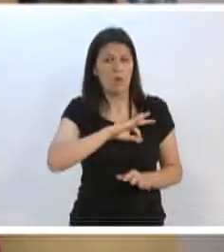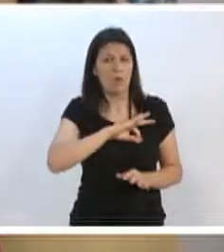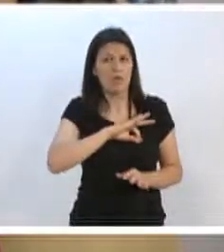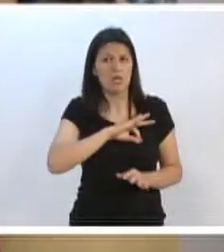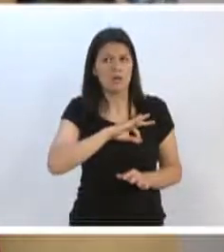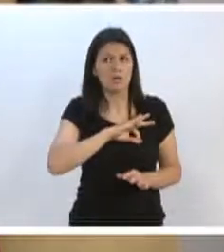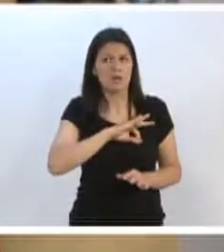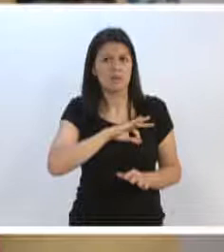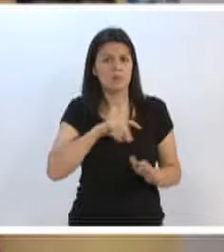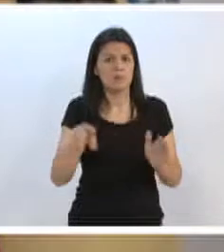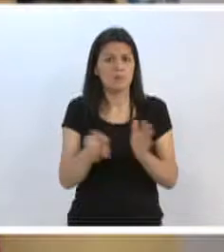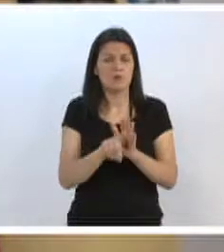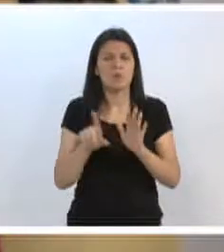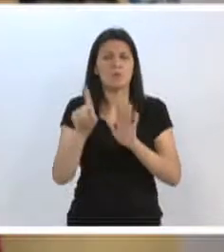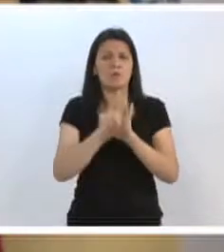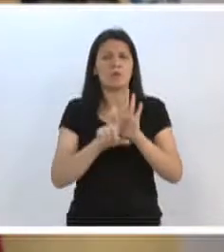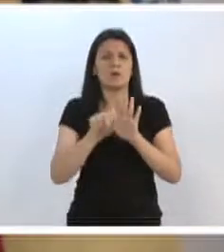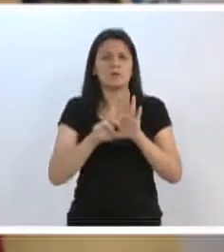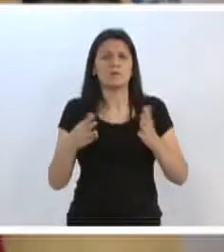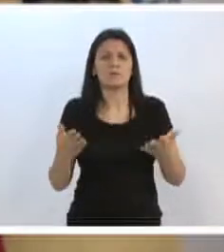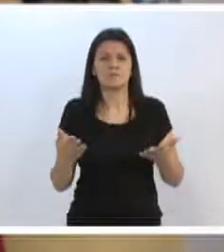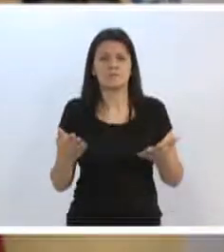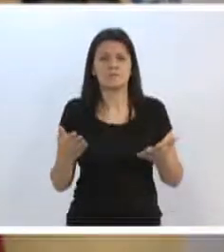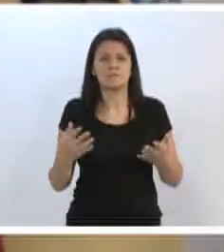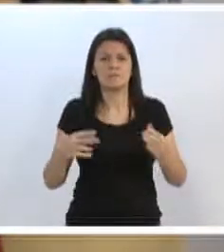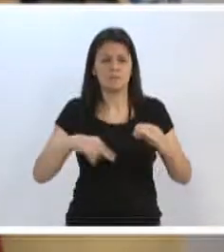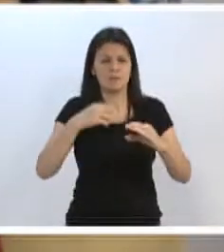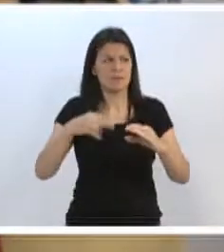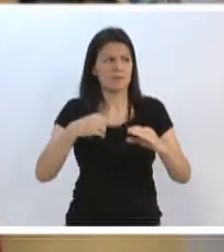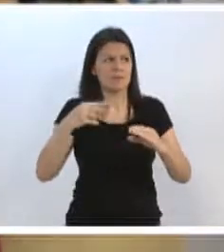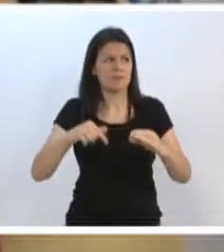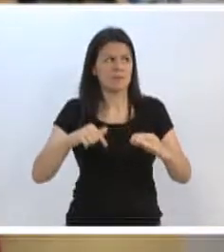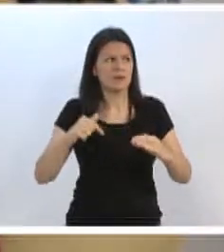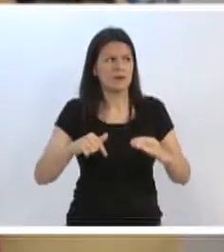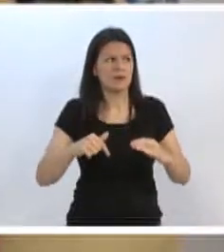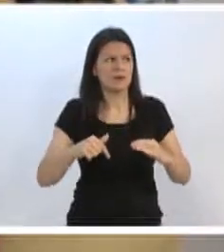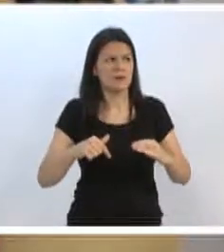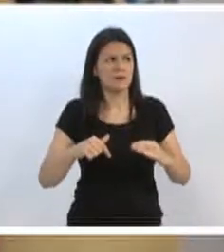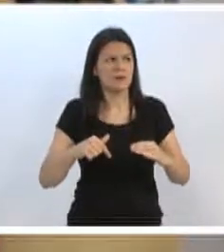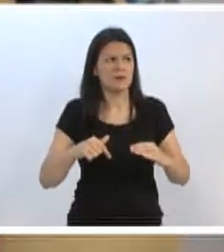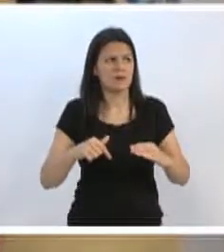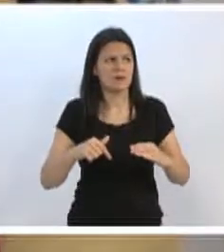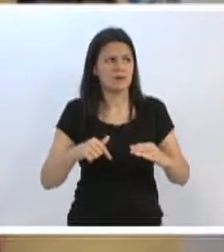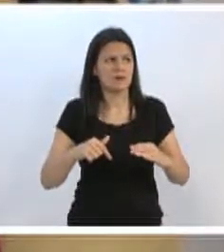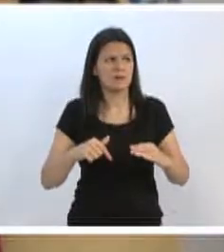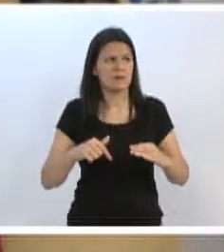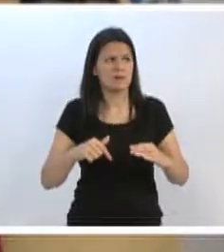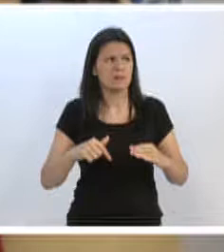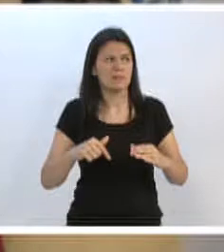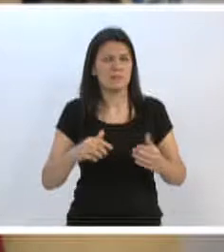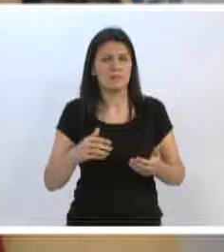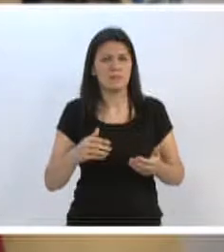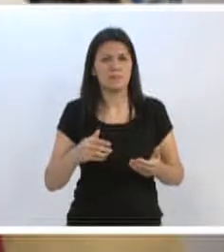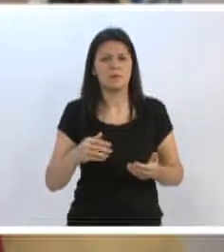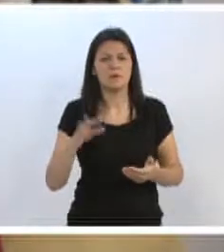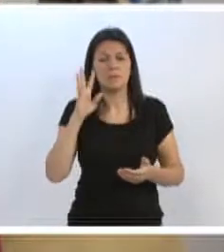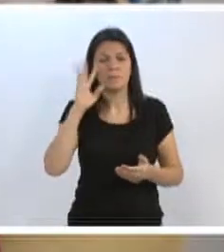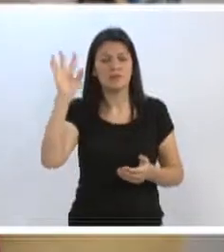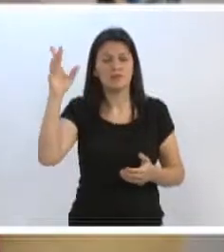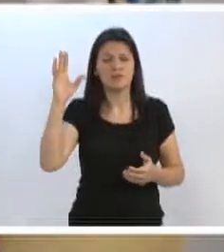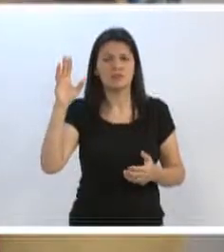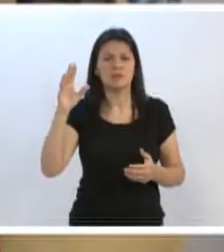do Legislativo. Imagina se o aumento viesse dessa Câmara de Vereadores, imagina se o aumento viesse da Assembleia Estadual, imagina se o aumento viesse fora.